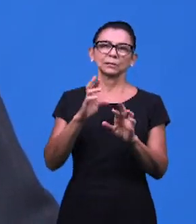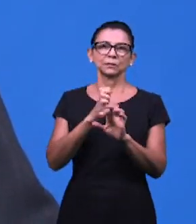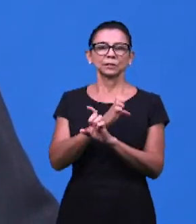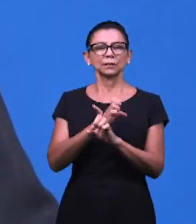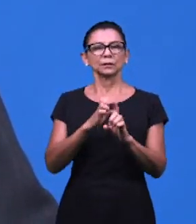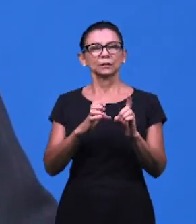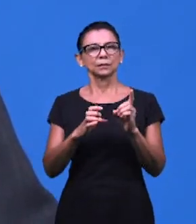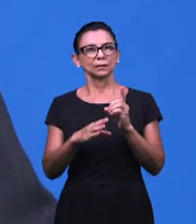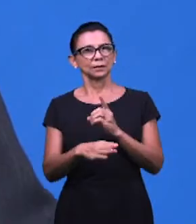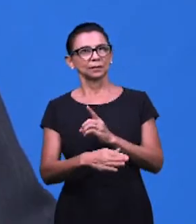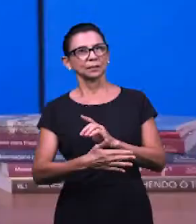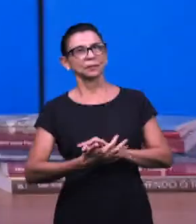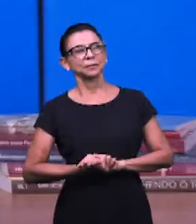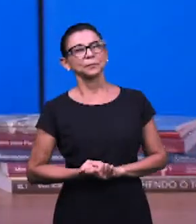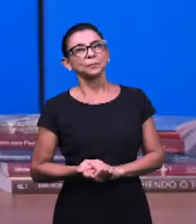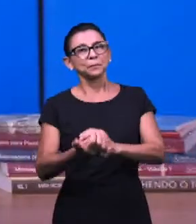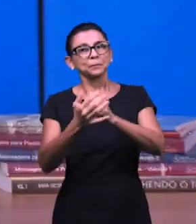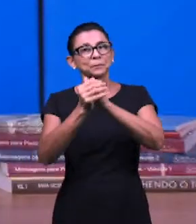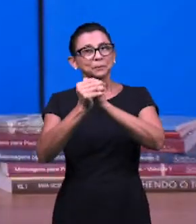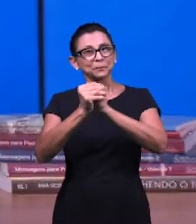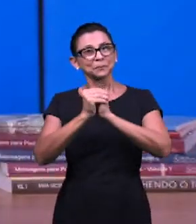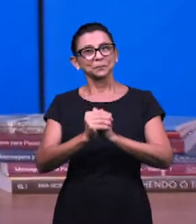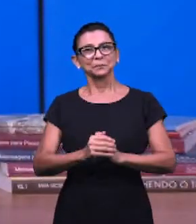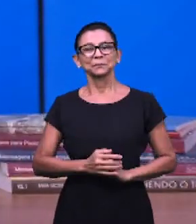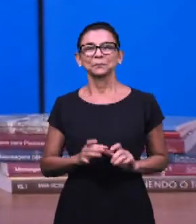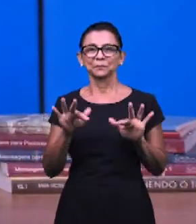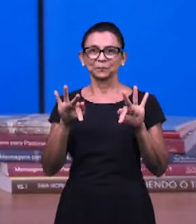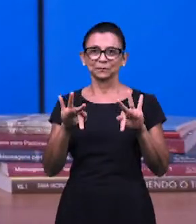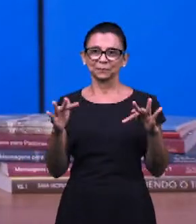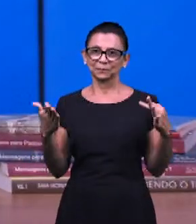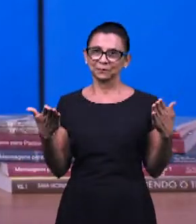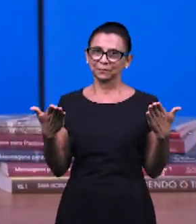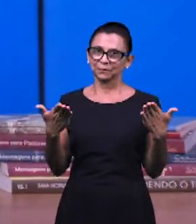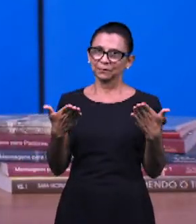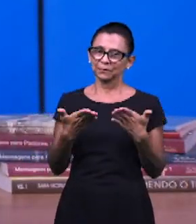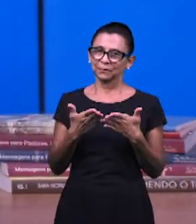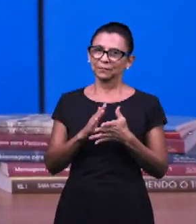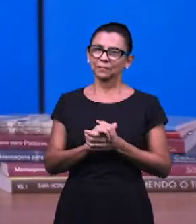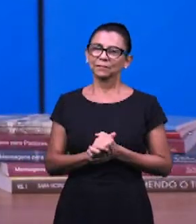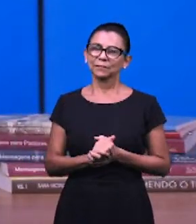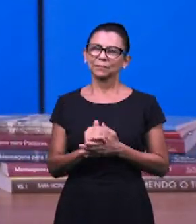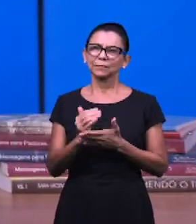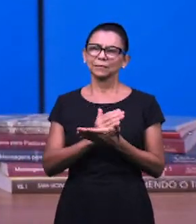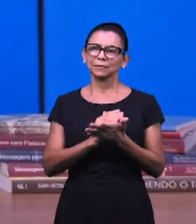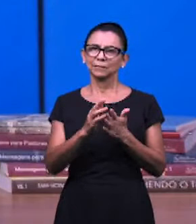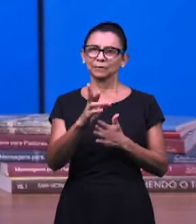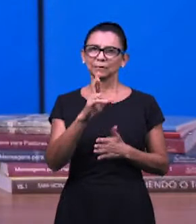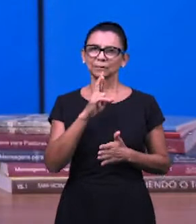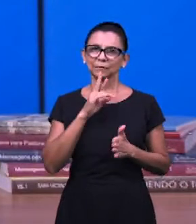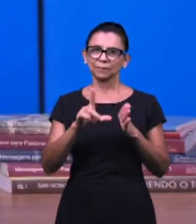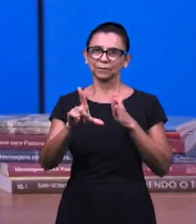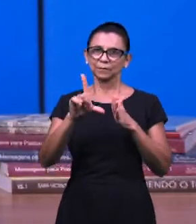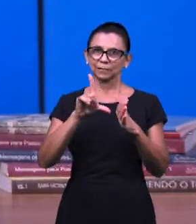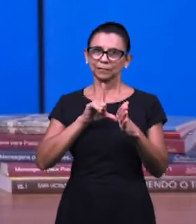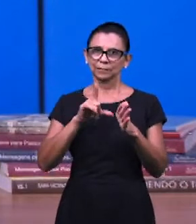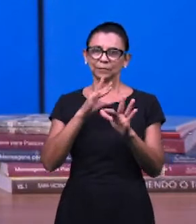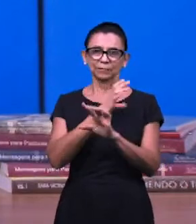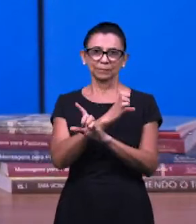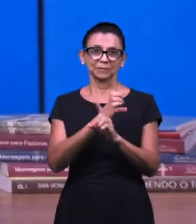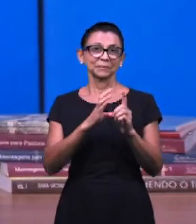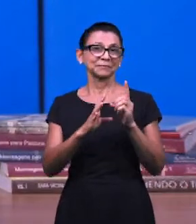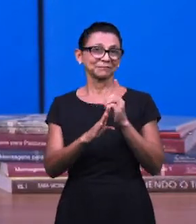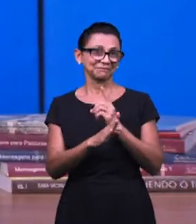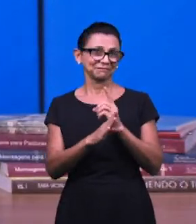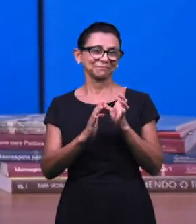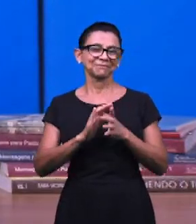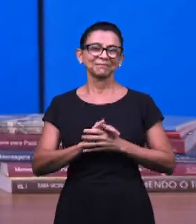da Escola Bíblica Dominical. Amém, irmãos? Assim nós encerramos nossa parte hoje de antecipar algumas respostas das perguntas